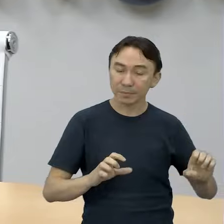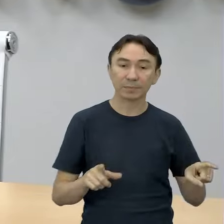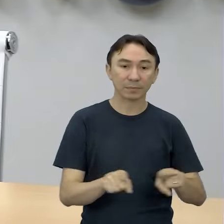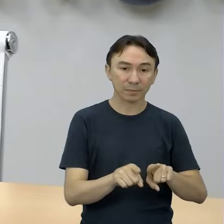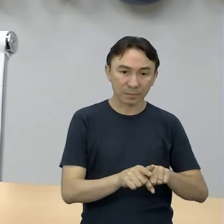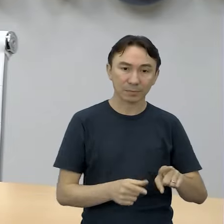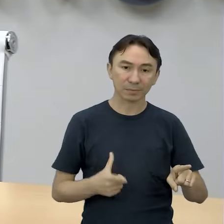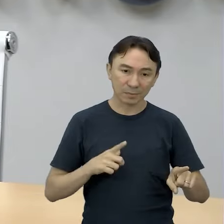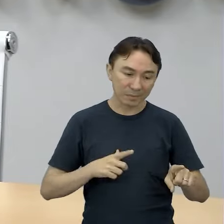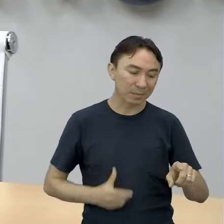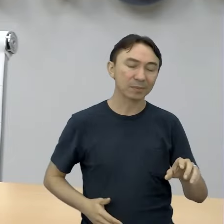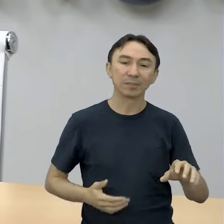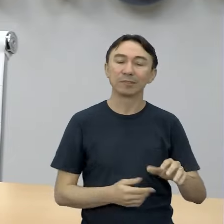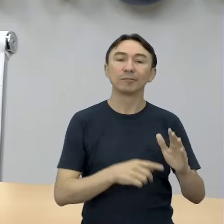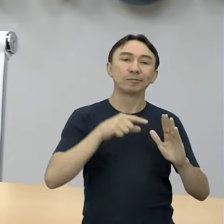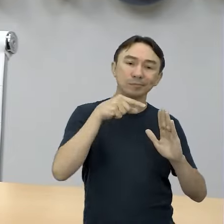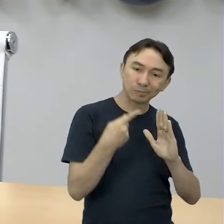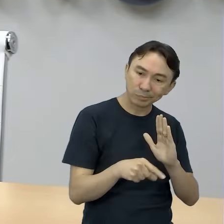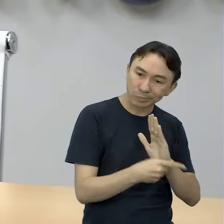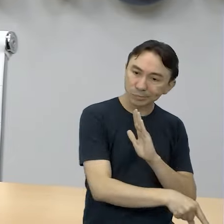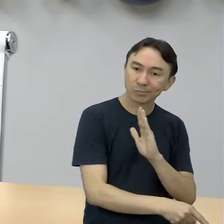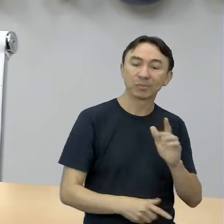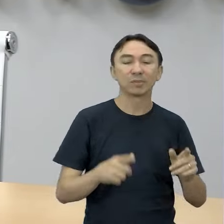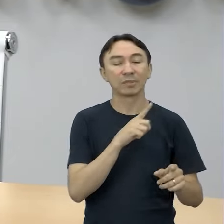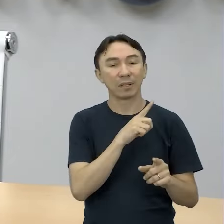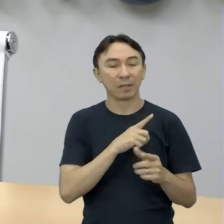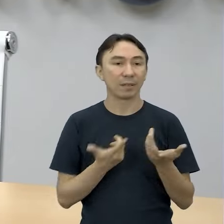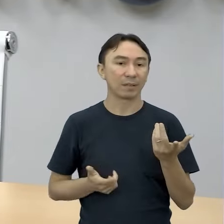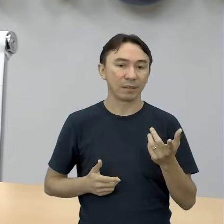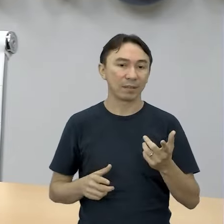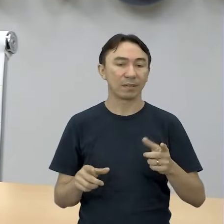itinerários formativos, nos aspectos conceituais,